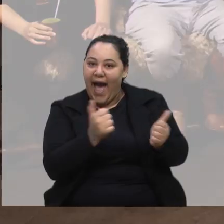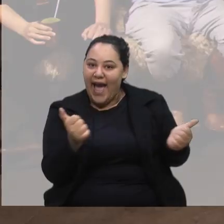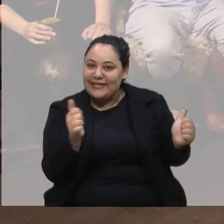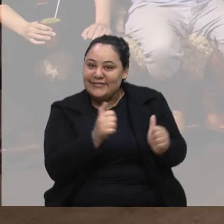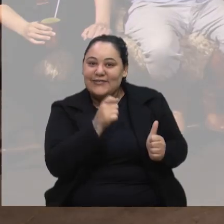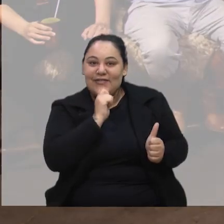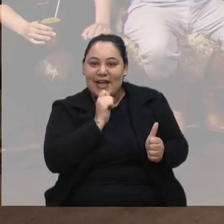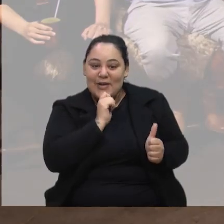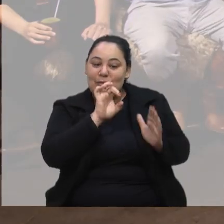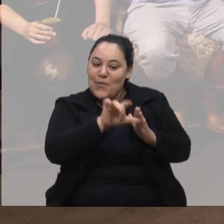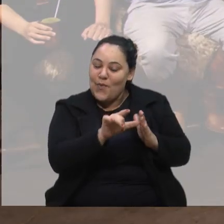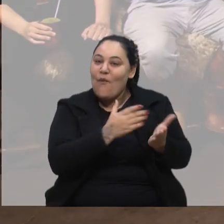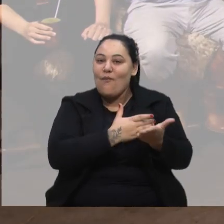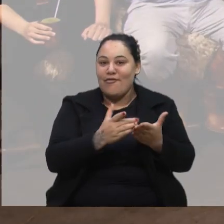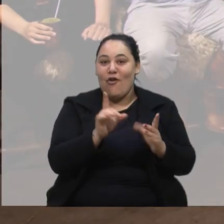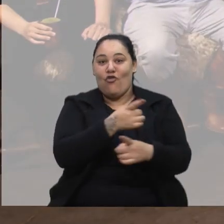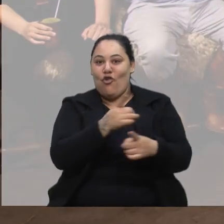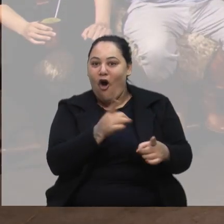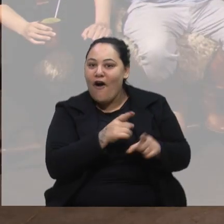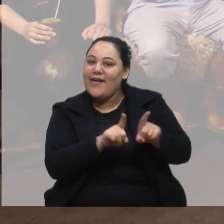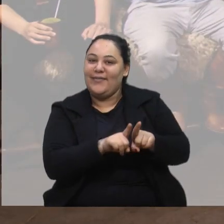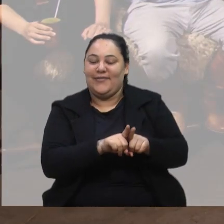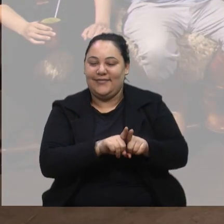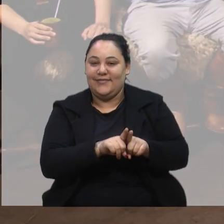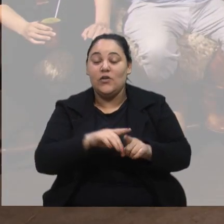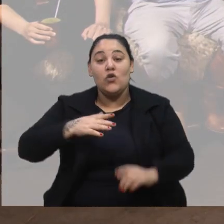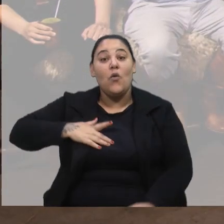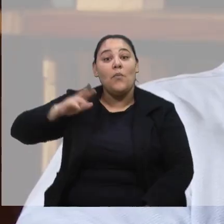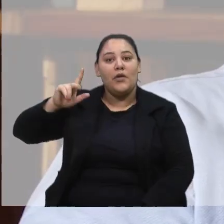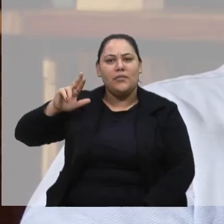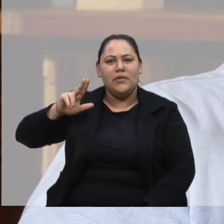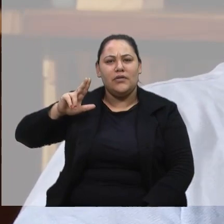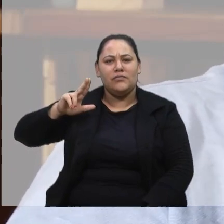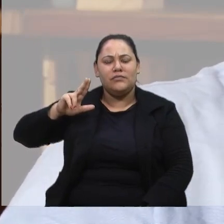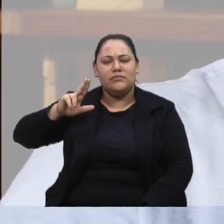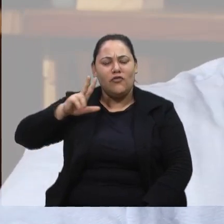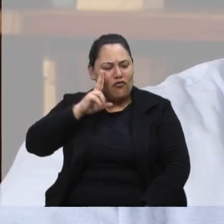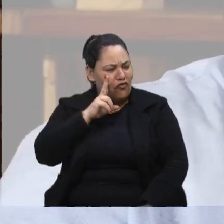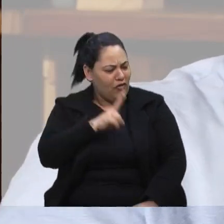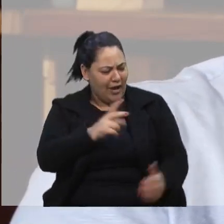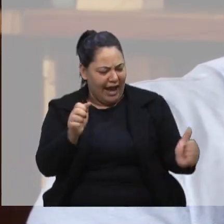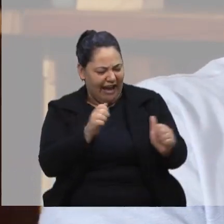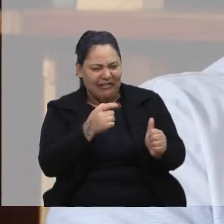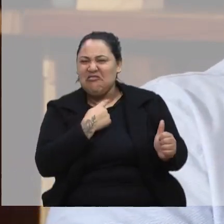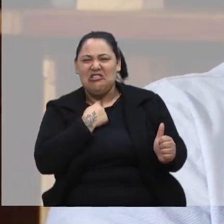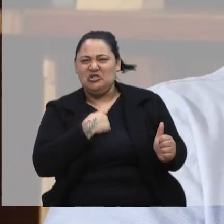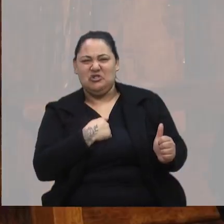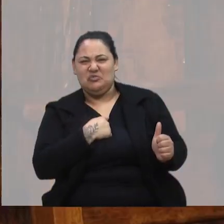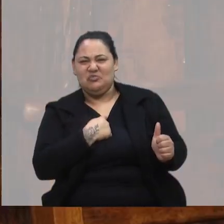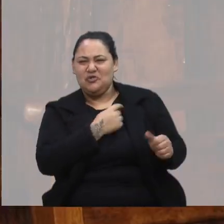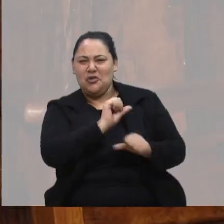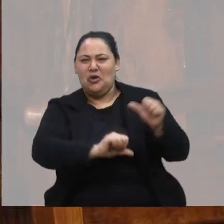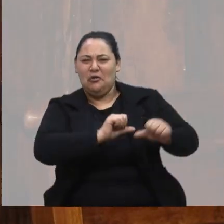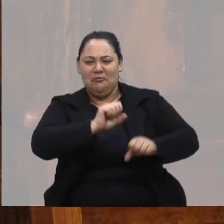a tocar gaita a ponto. E o meu irmão veio e não gostou muito da gaita trocou para uma bicicleta.